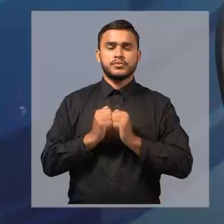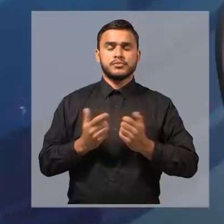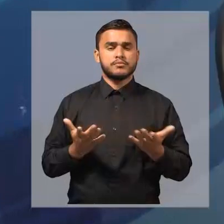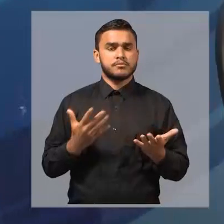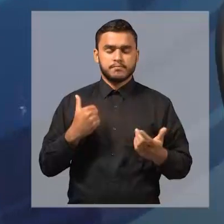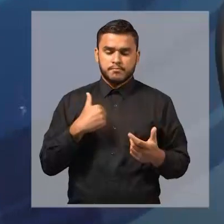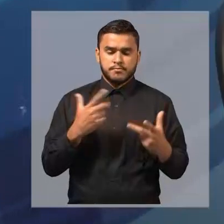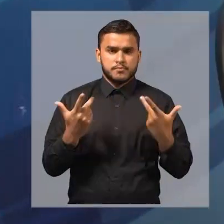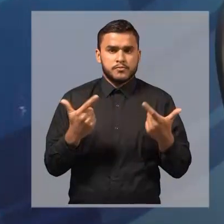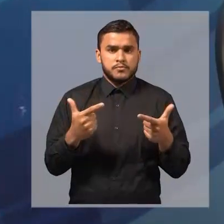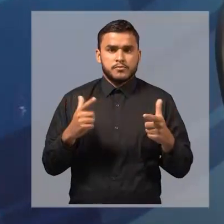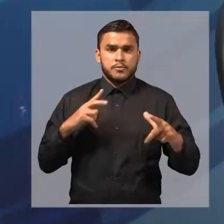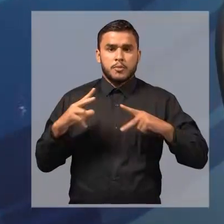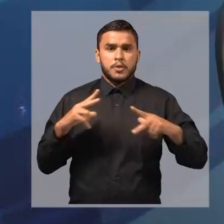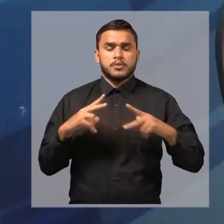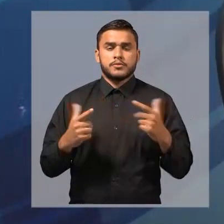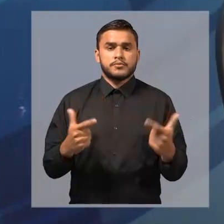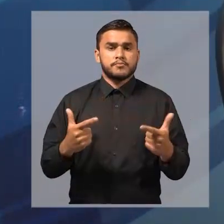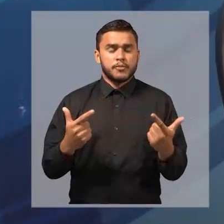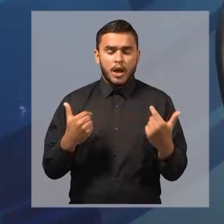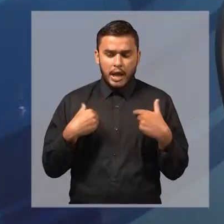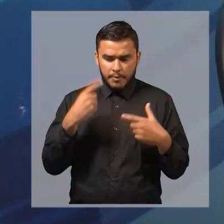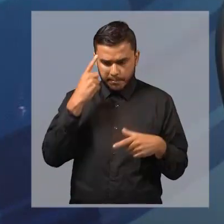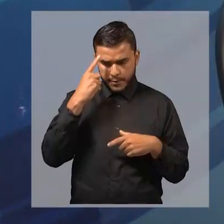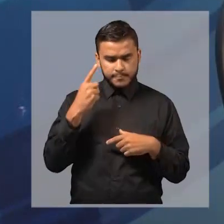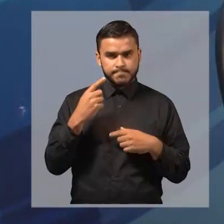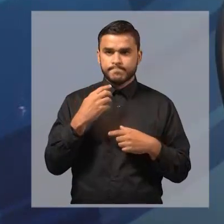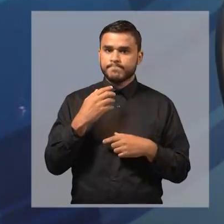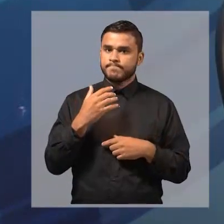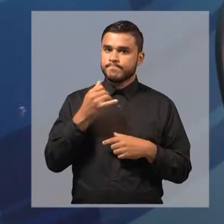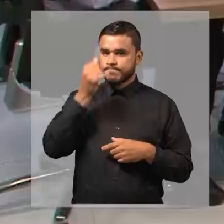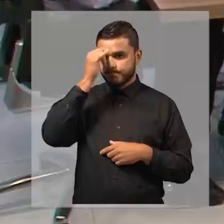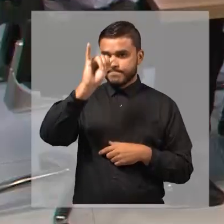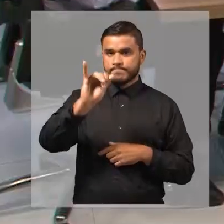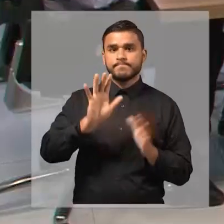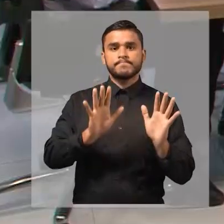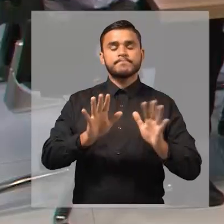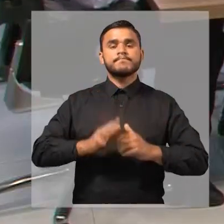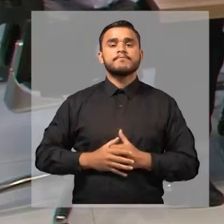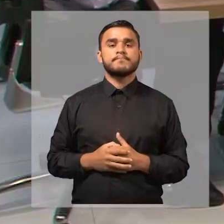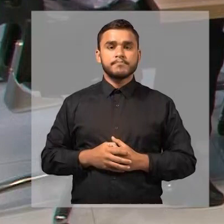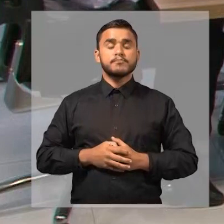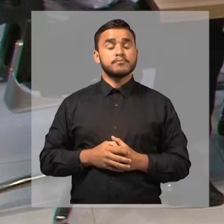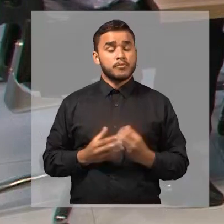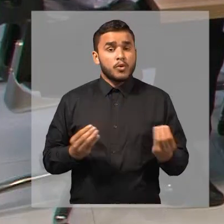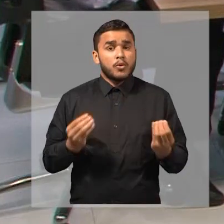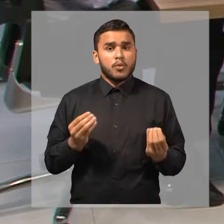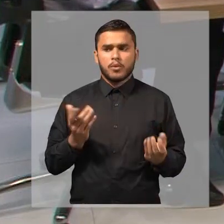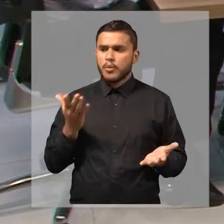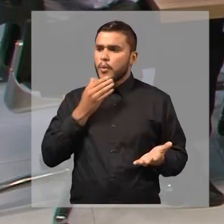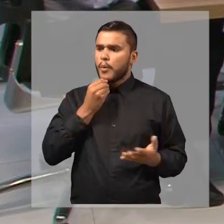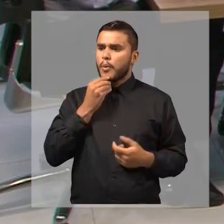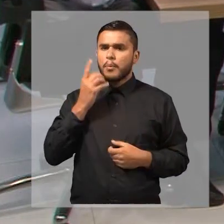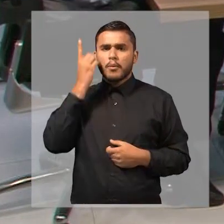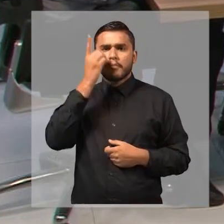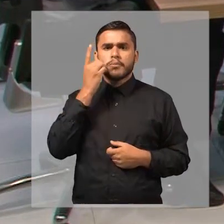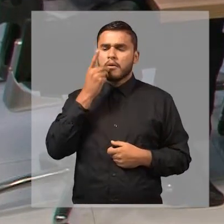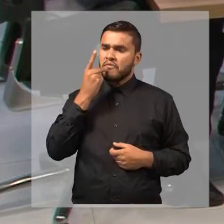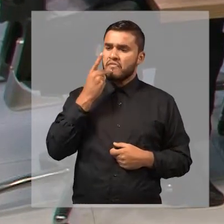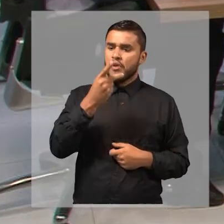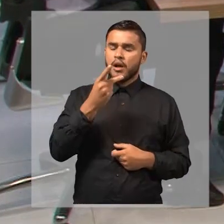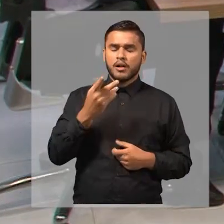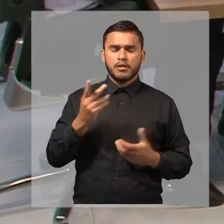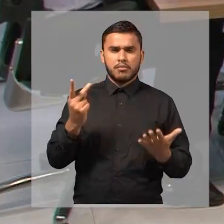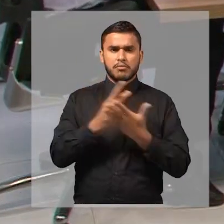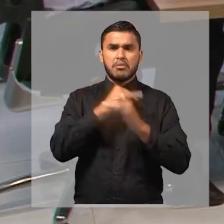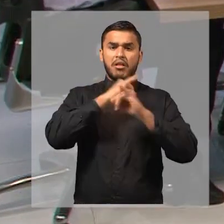mais privacidade e está desse jeito. O sujeito diz uma maluquice dessa e isso cai na... Pois é, e você falou aí do que